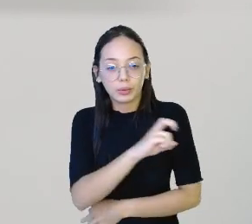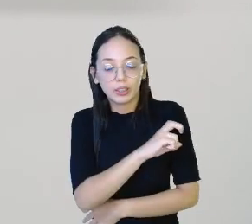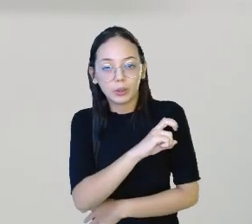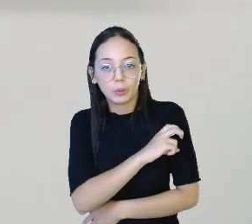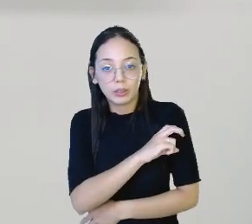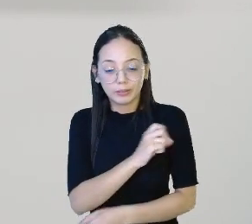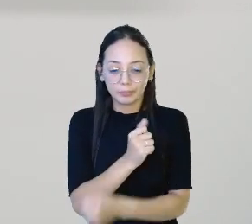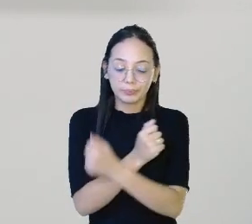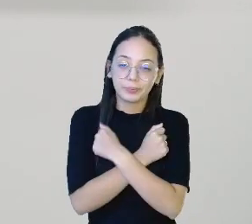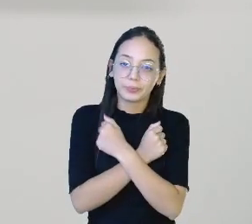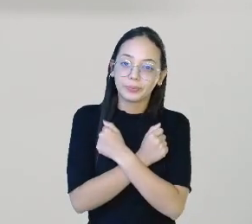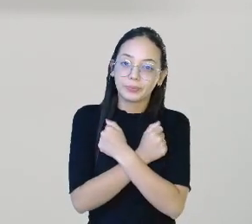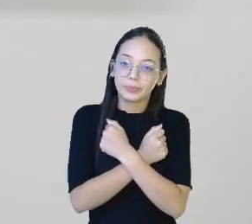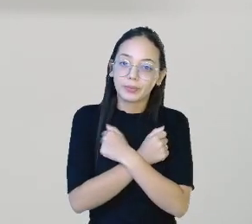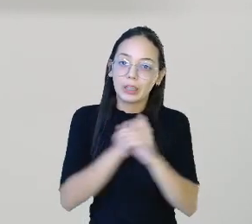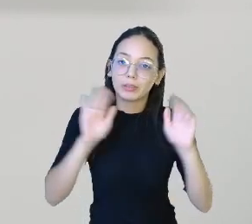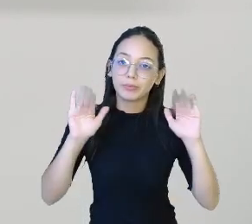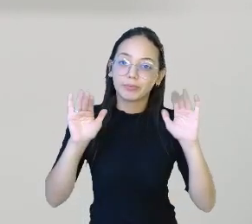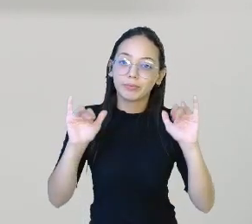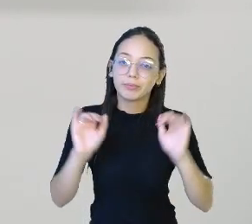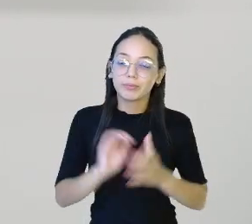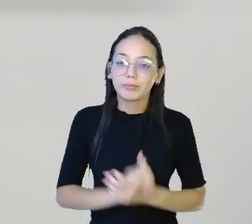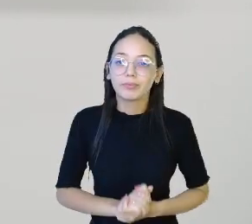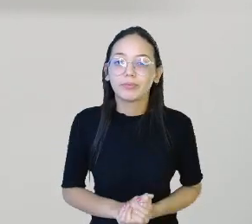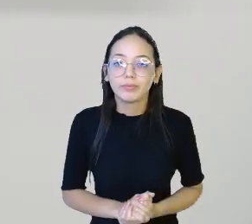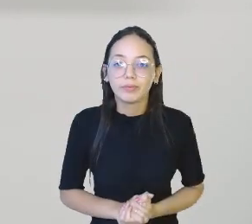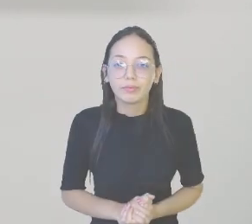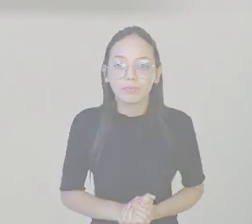Um forte abraço a todos. Fiquem bem.